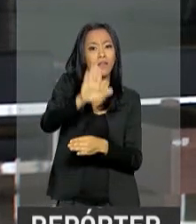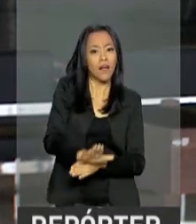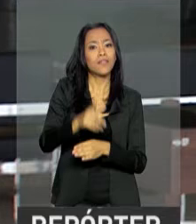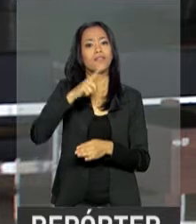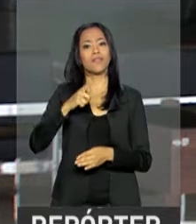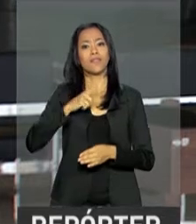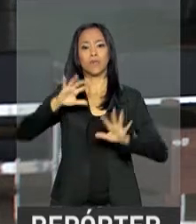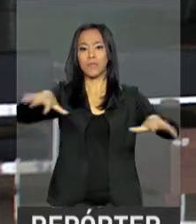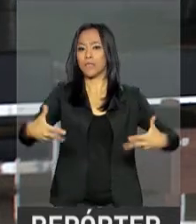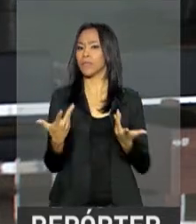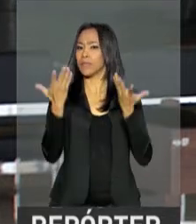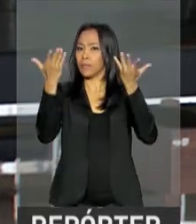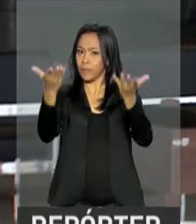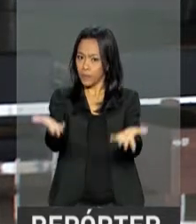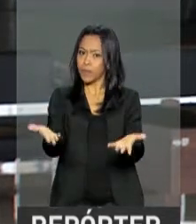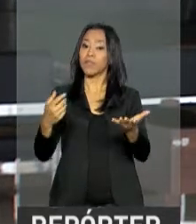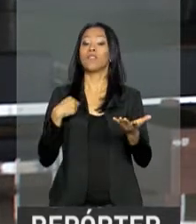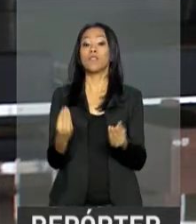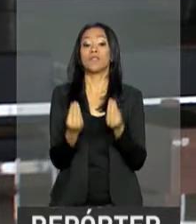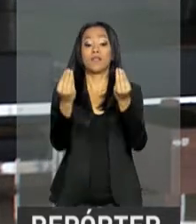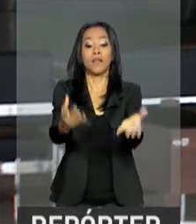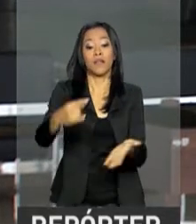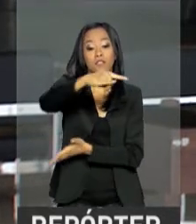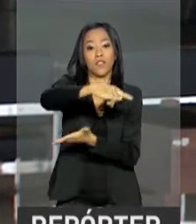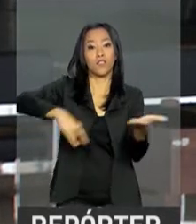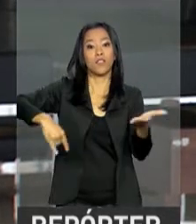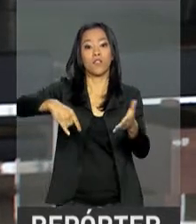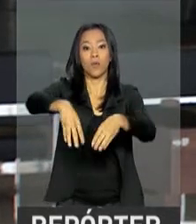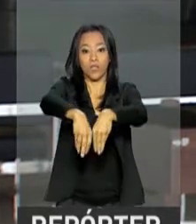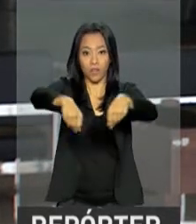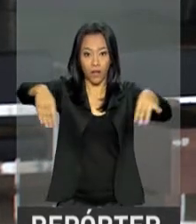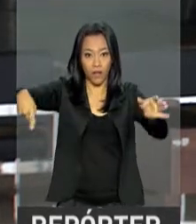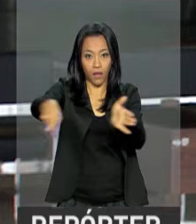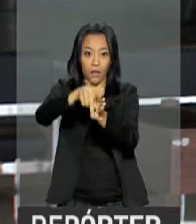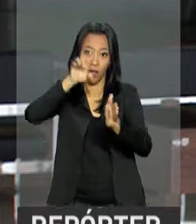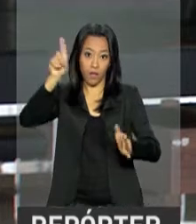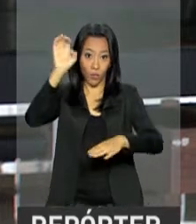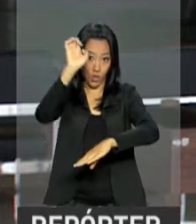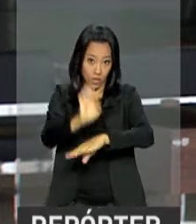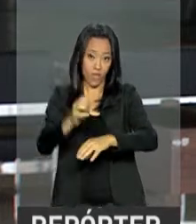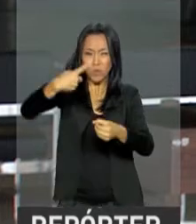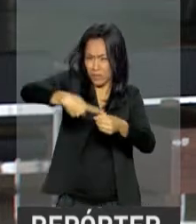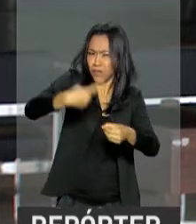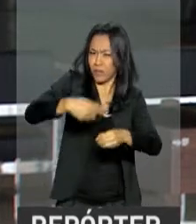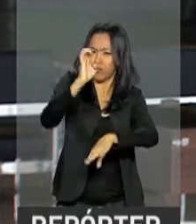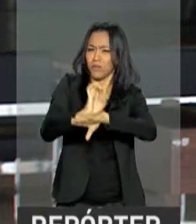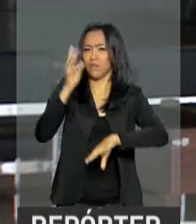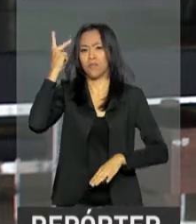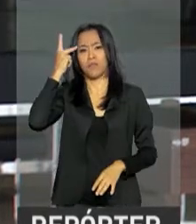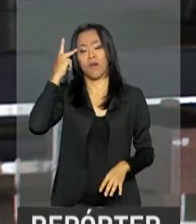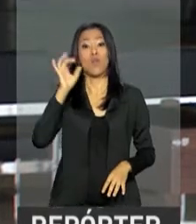de títulos de regularização fundiária em caraguatatuba no litoral norte do estado somente no